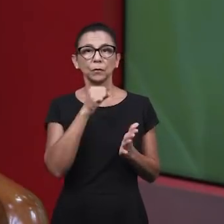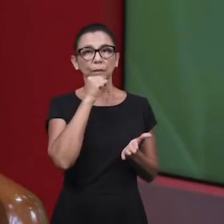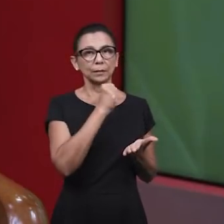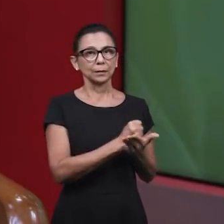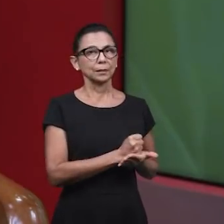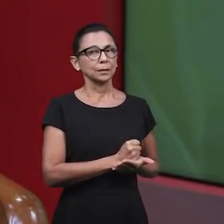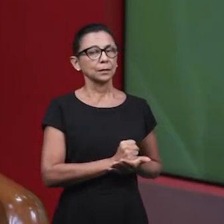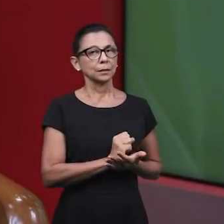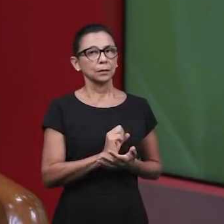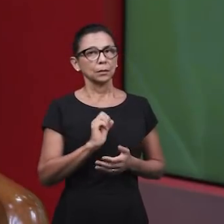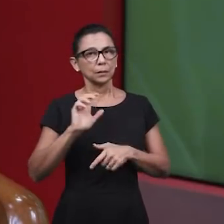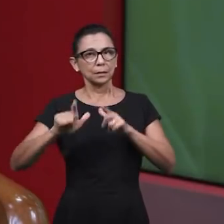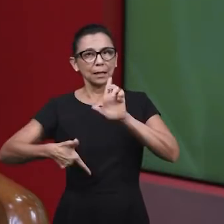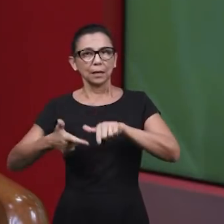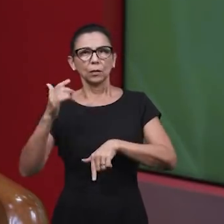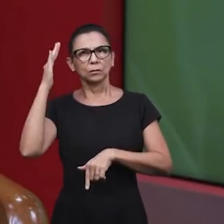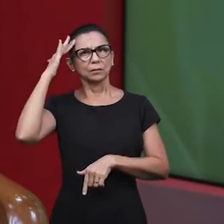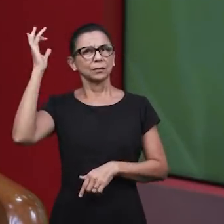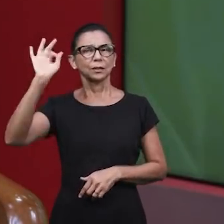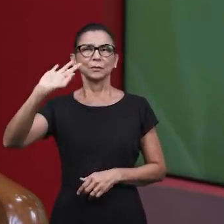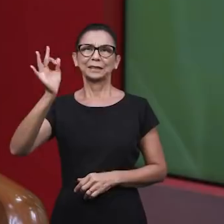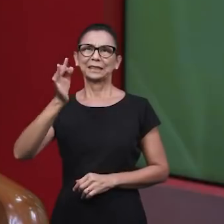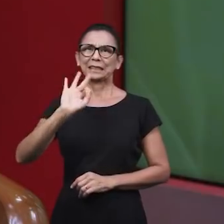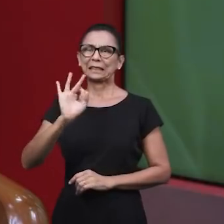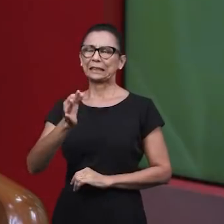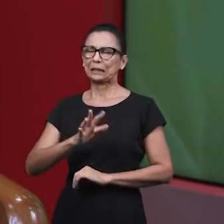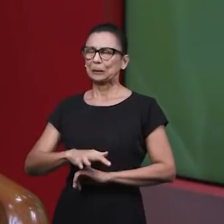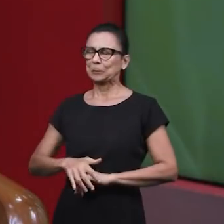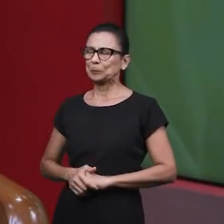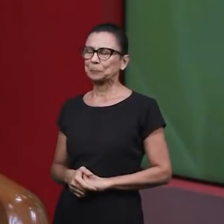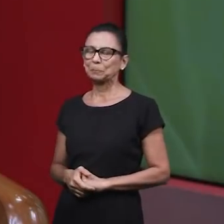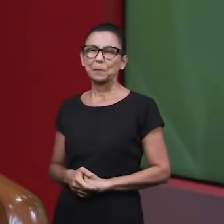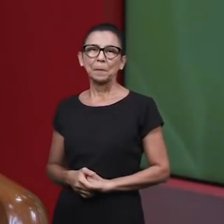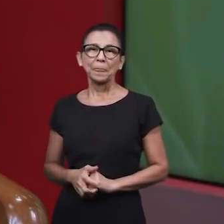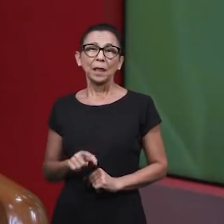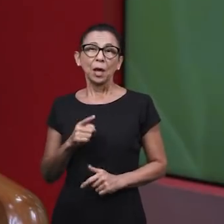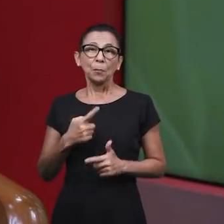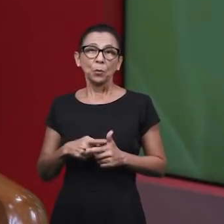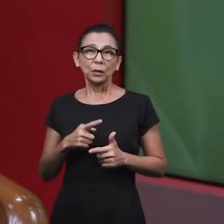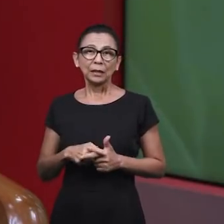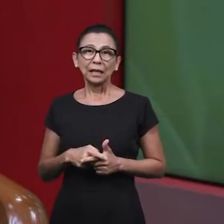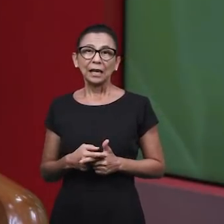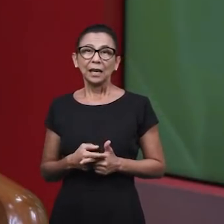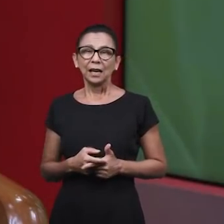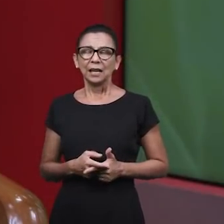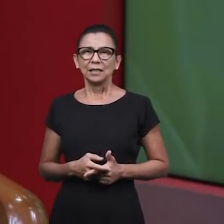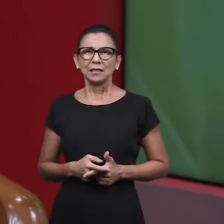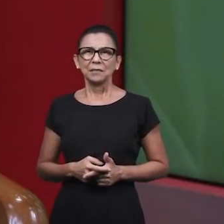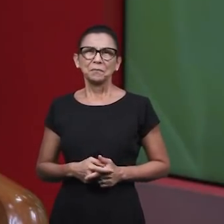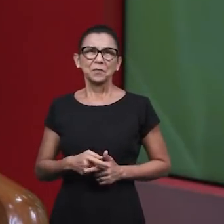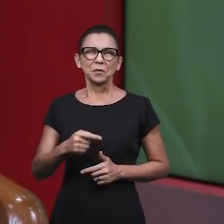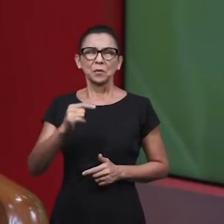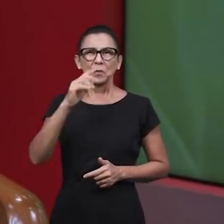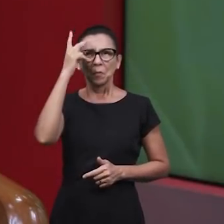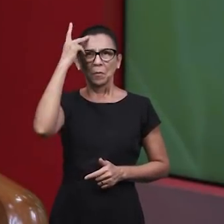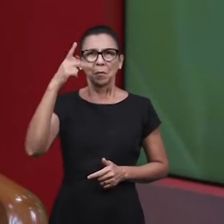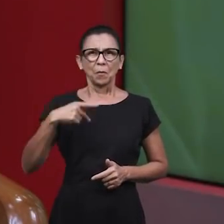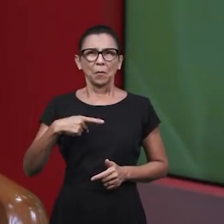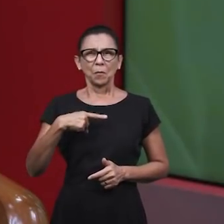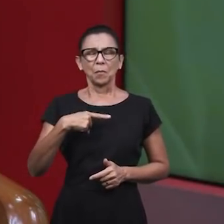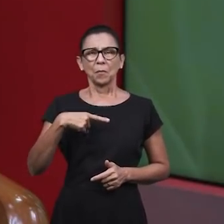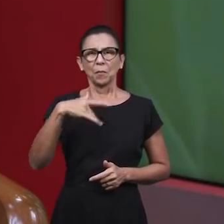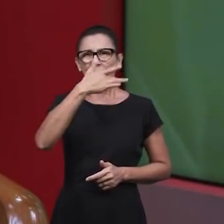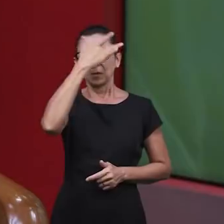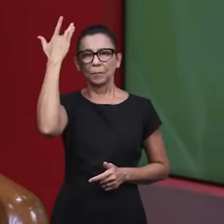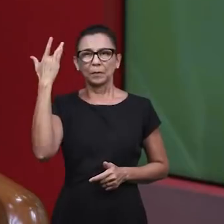Os hebreus, Josias, eles não queriam um homem simples como o